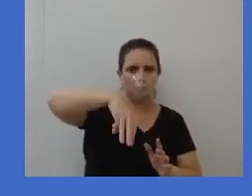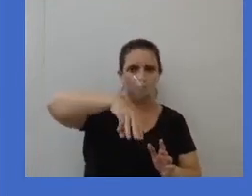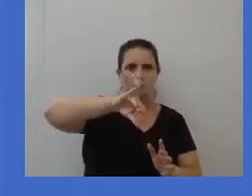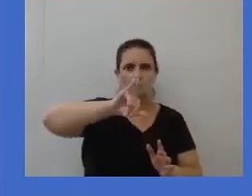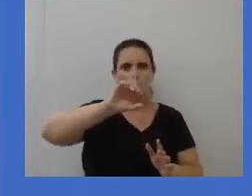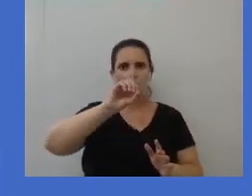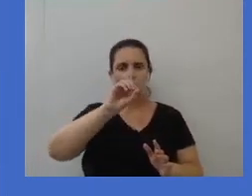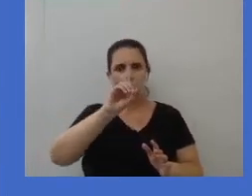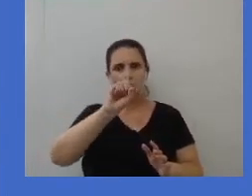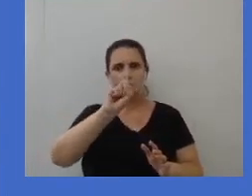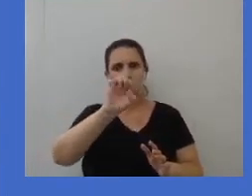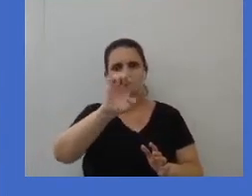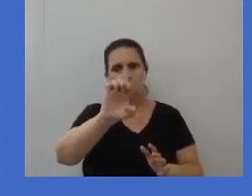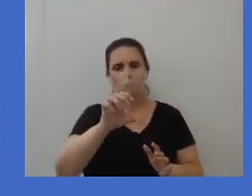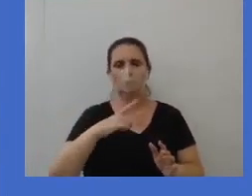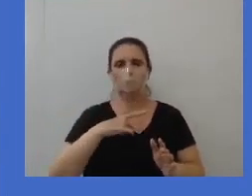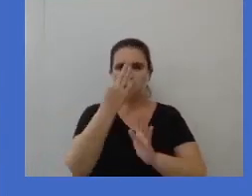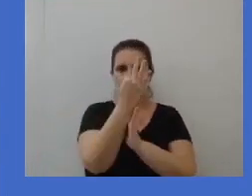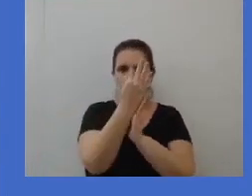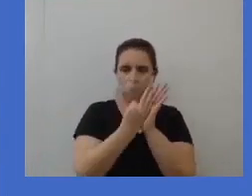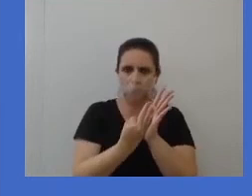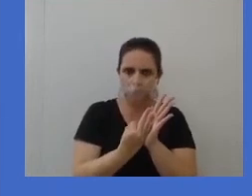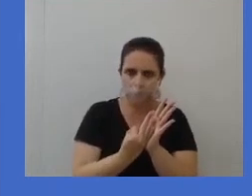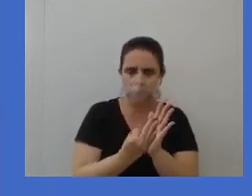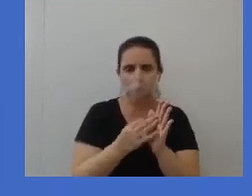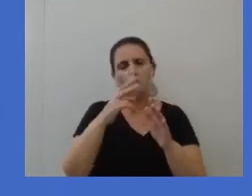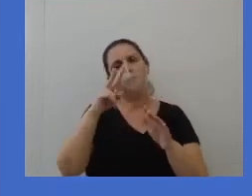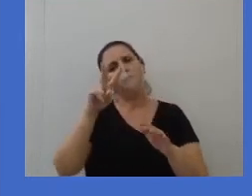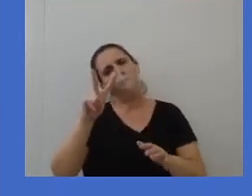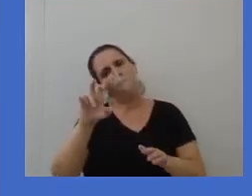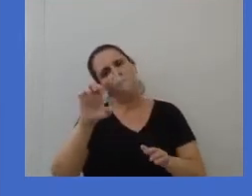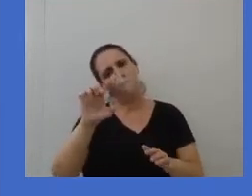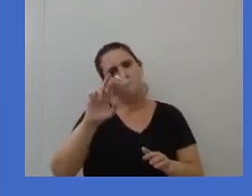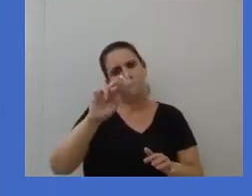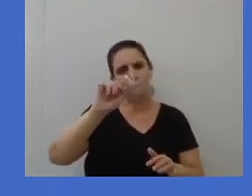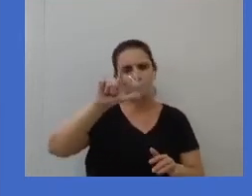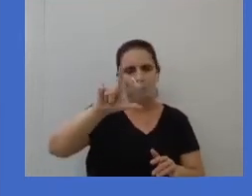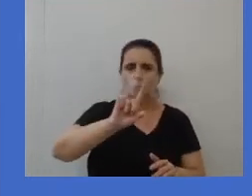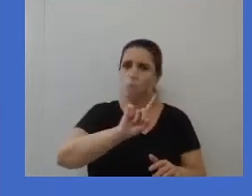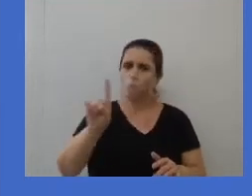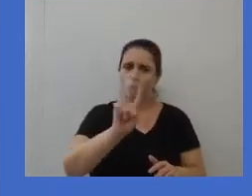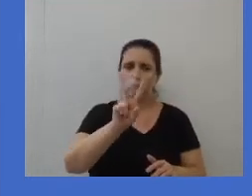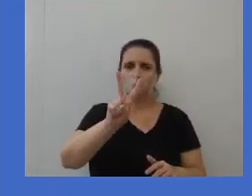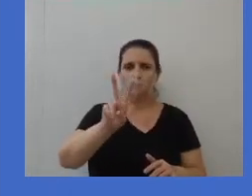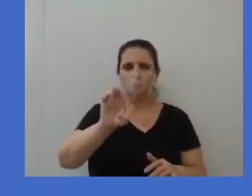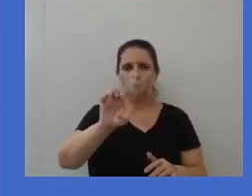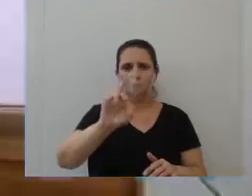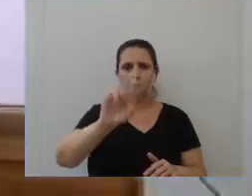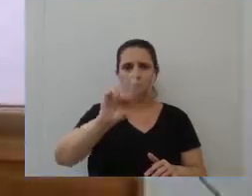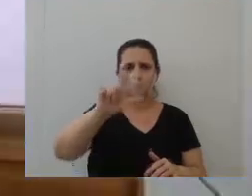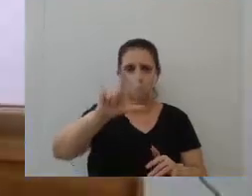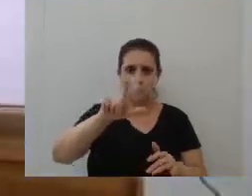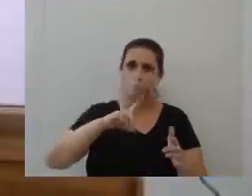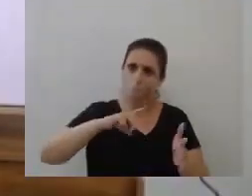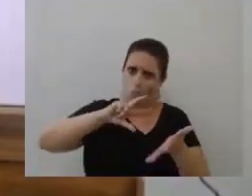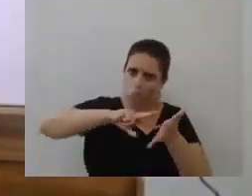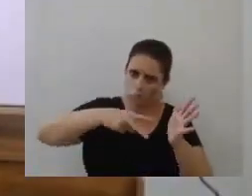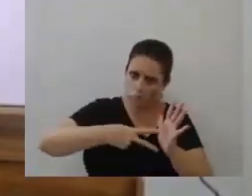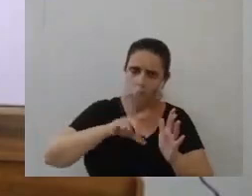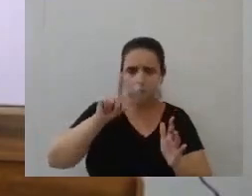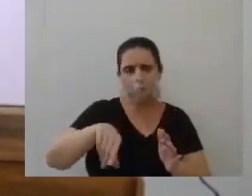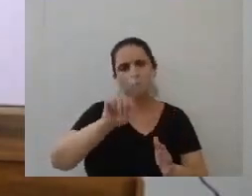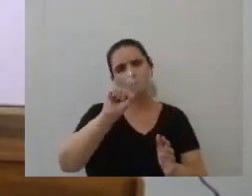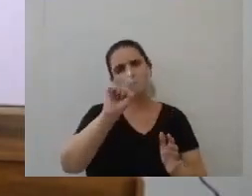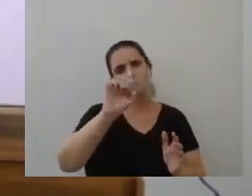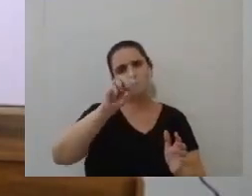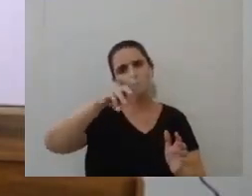semiose. Tem um texto ali por trás, seja verbal, seja não verbal. Atenção, nós estamos